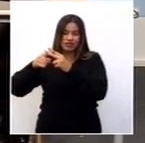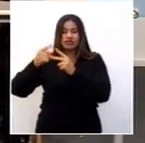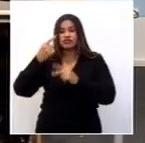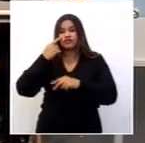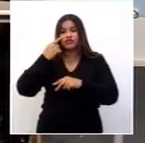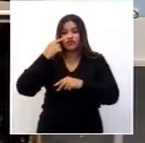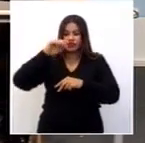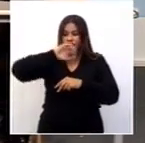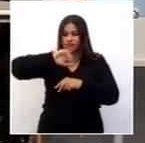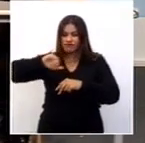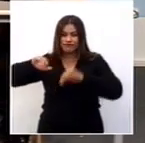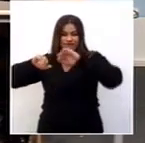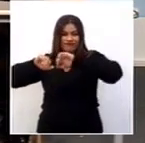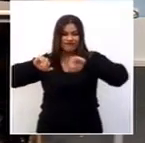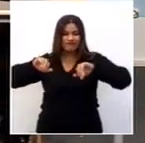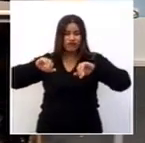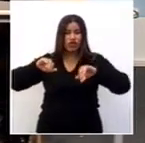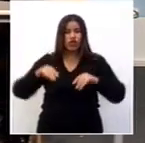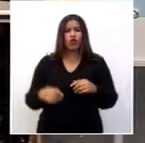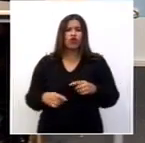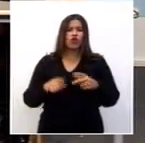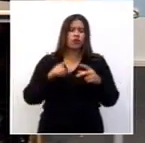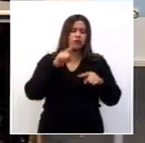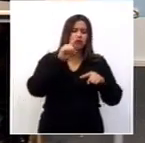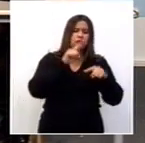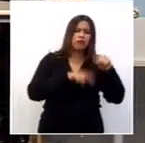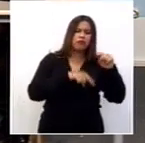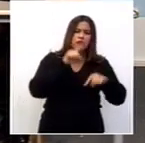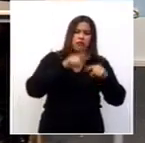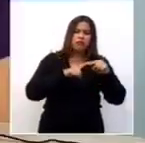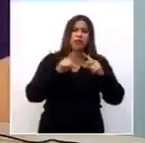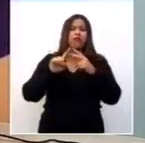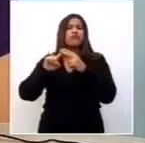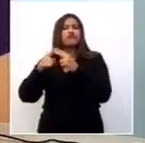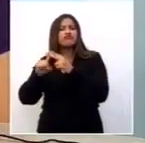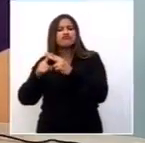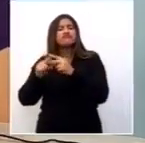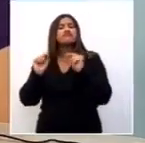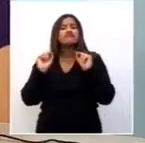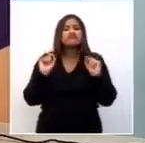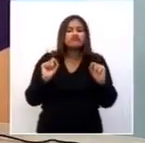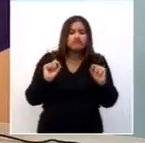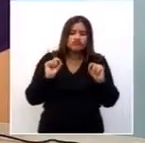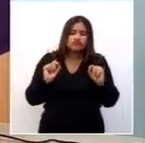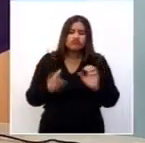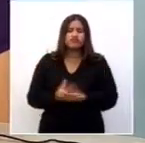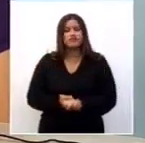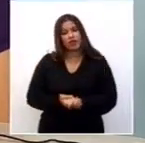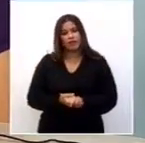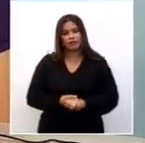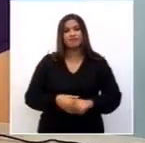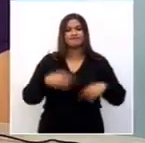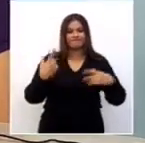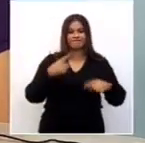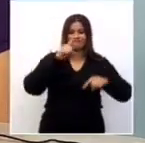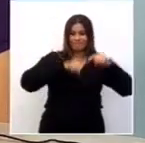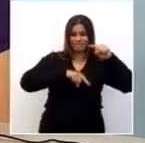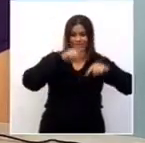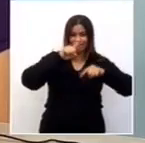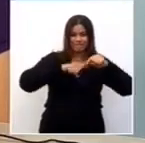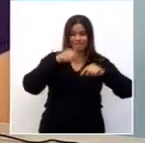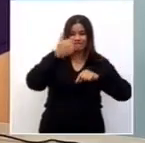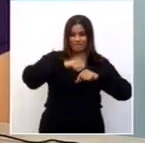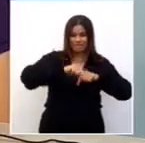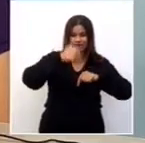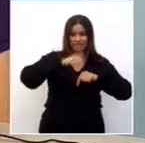né, esses dois elementos, o que é o instrumento e o que é a ferramenta. Quando nós pensamos em instrumento de avaliação,